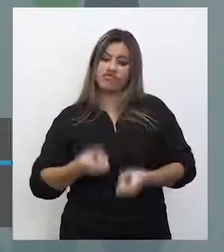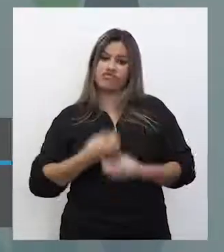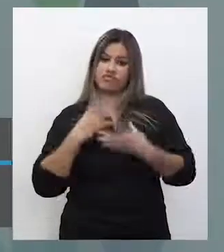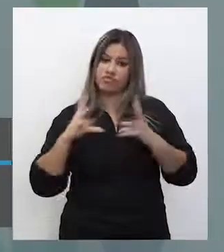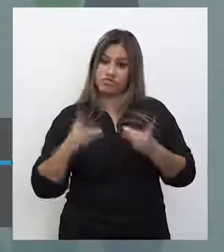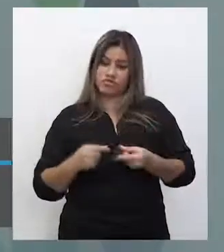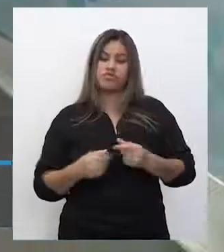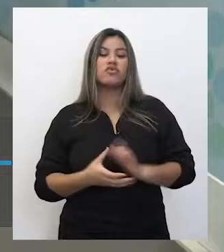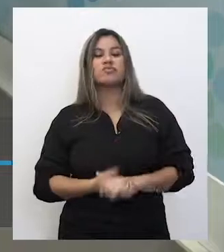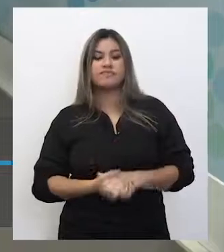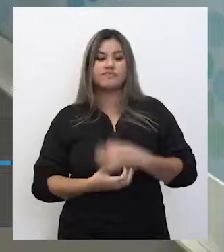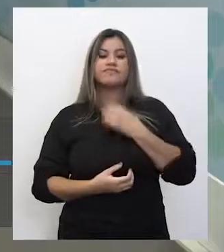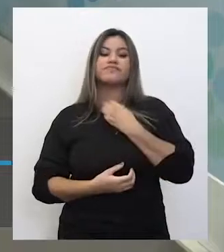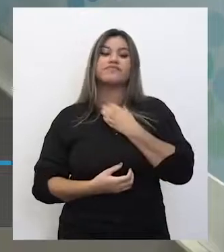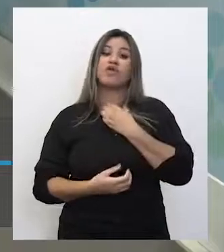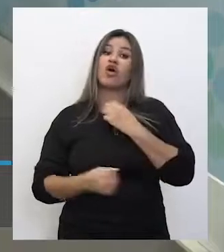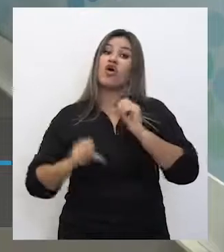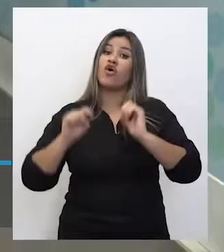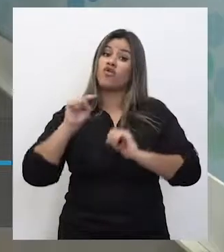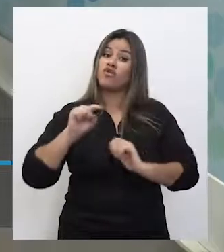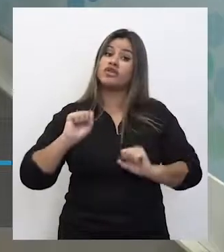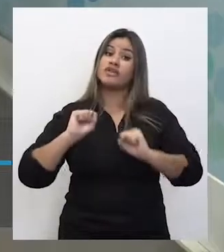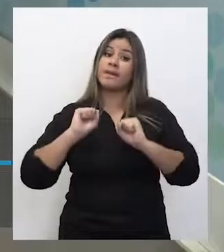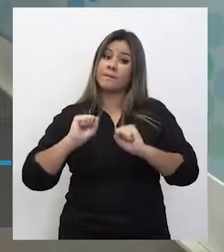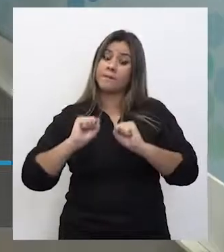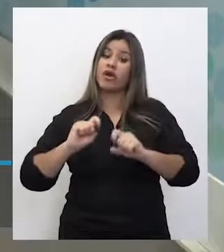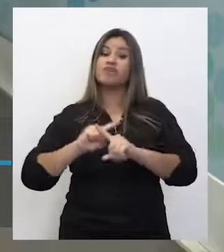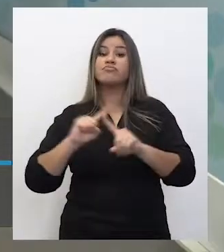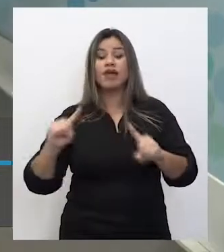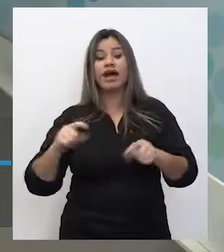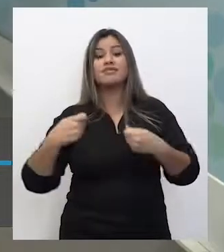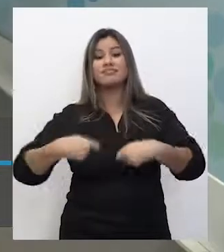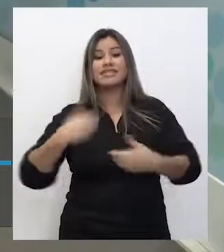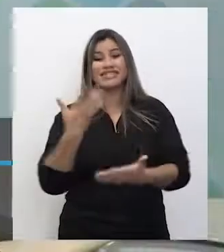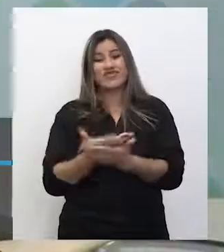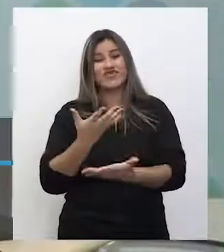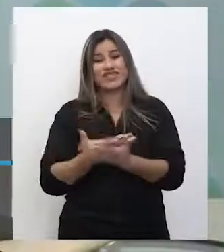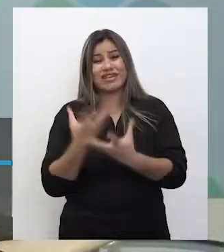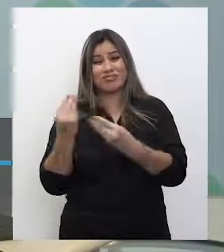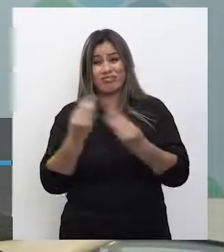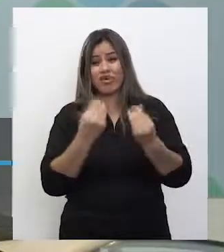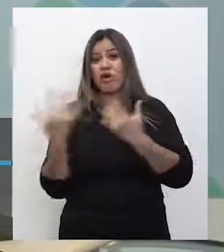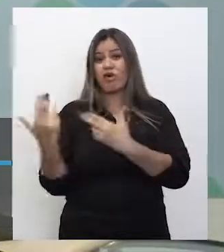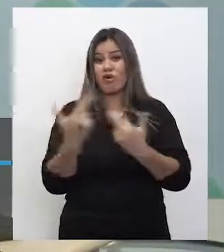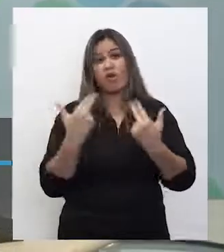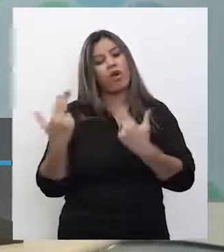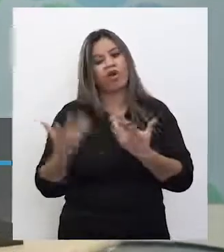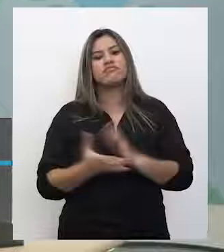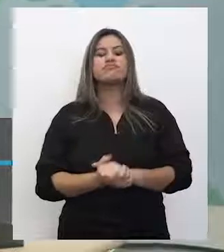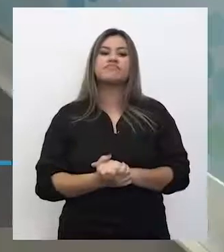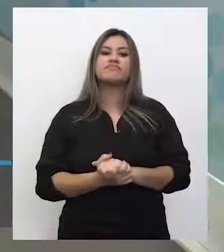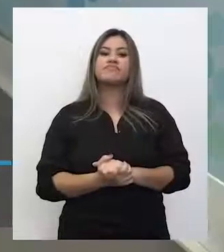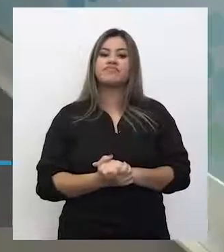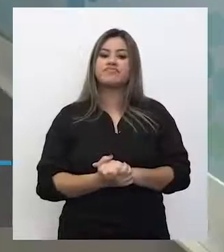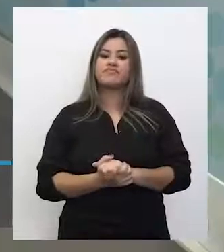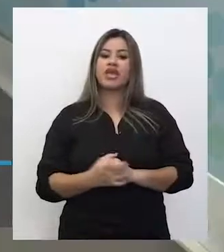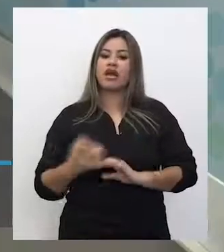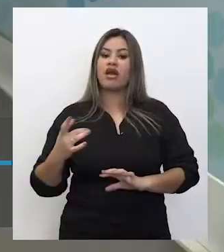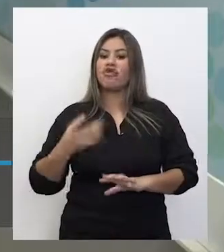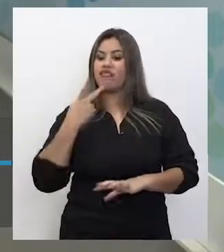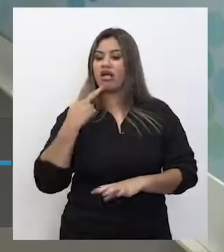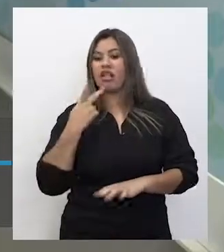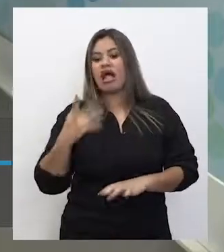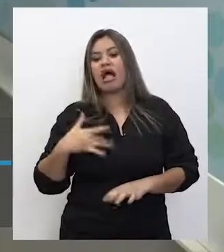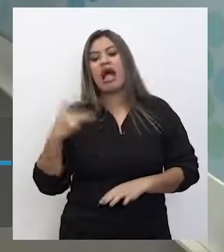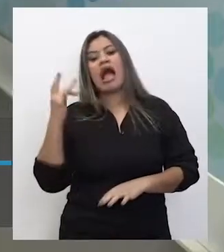não é mesmo? Você pode fazer isso, mas aí você tem que estudar o suficiente para que você consiga também refutar. Eu posso refutar só falando assim, como eu disse na